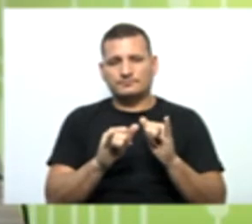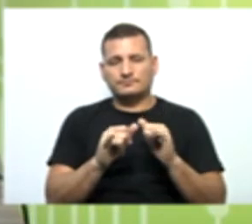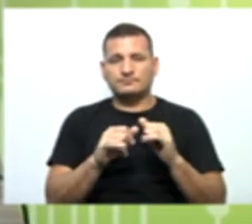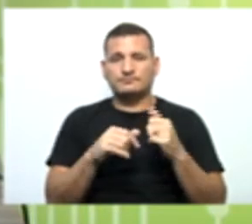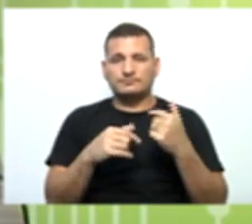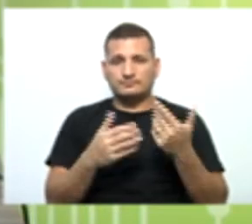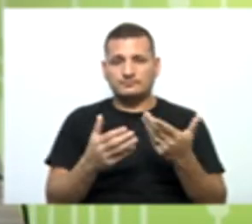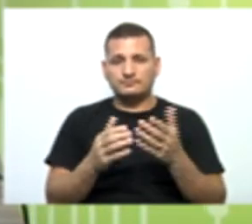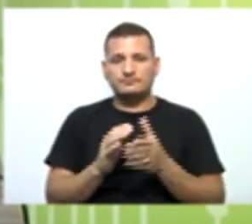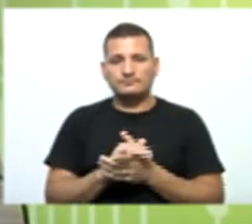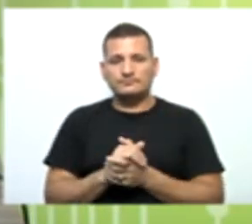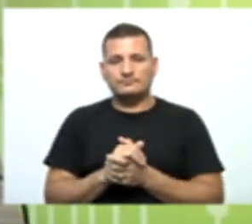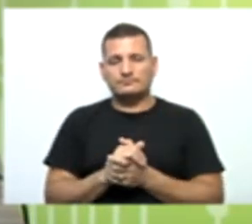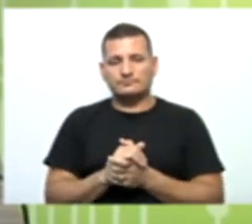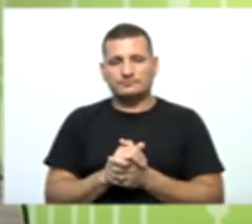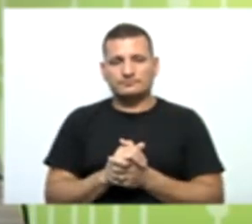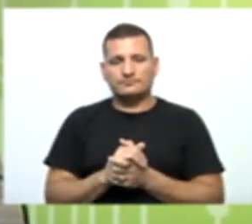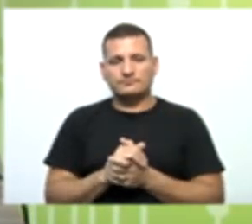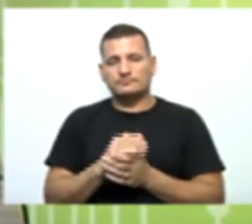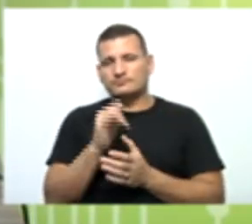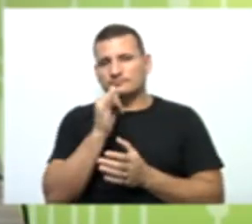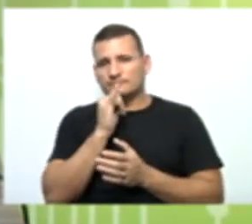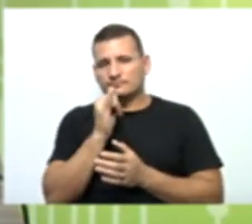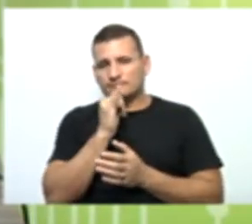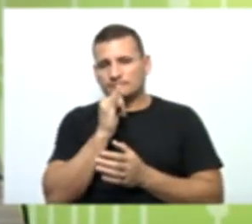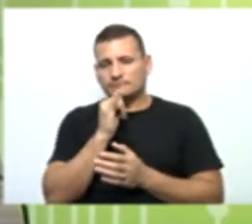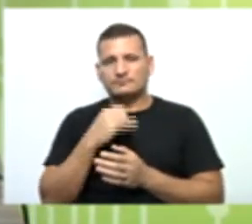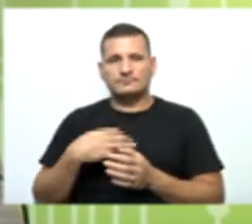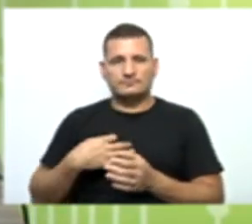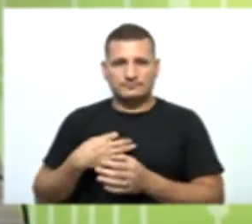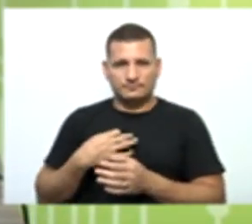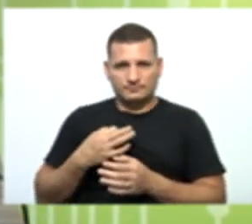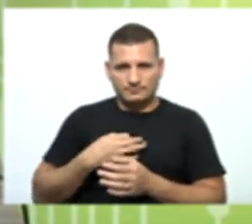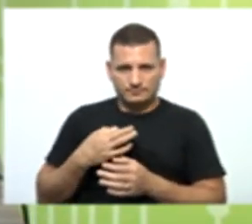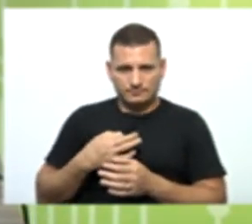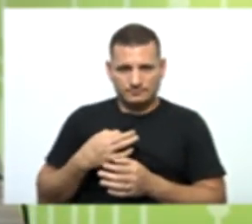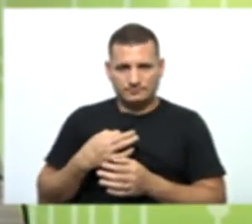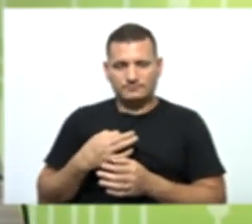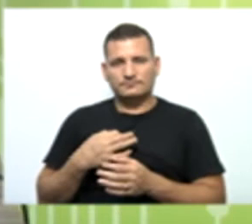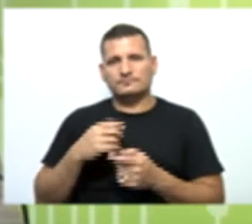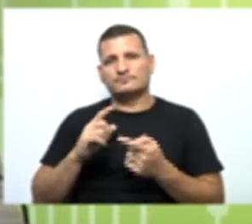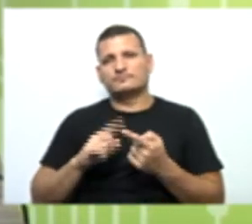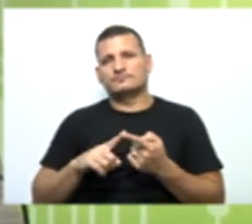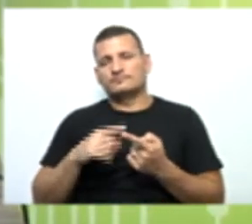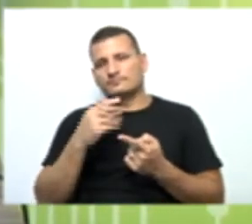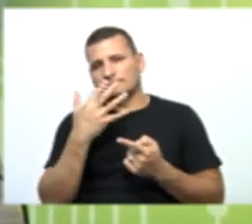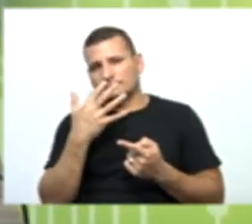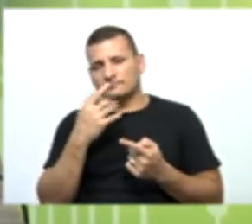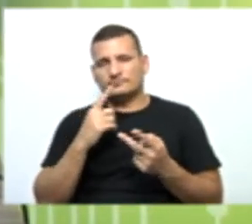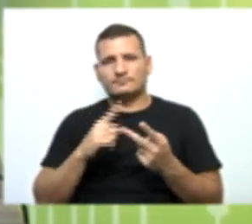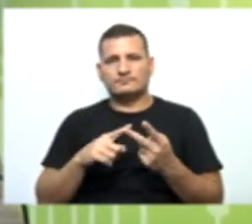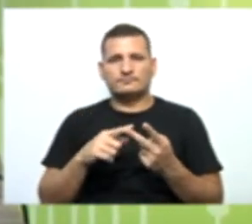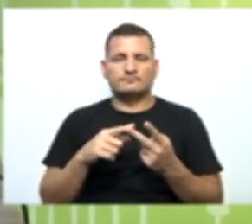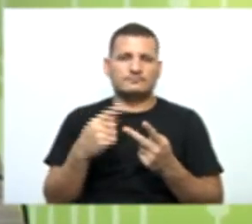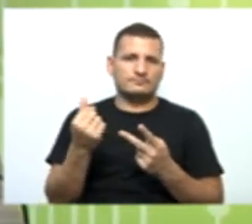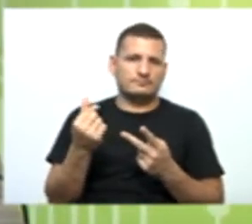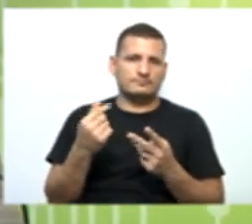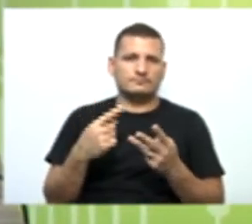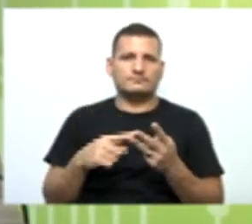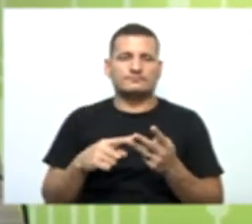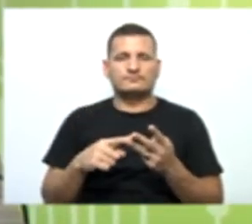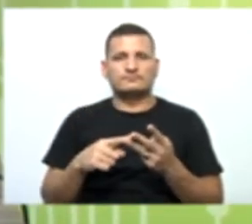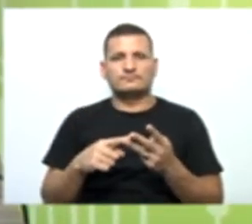vai extrair as informações, por exemplo, de um objeto camisa, cor, preço, largura,